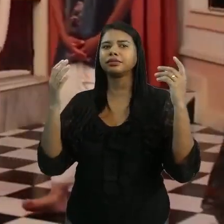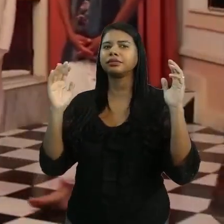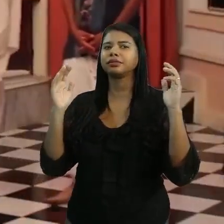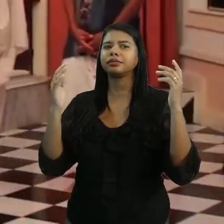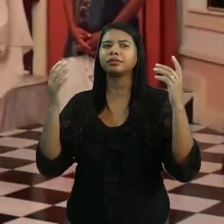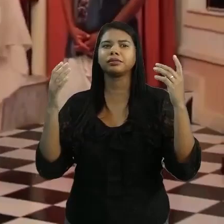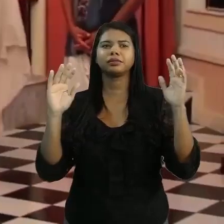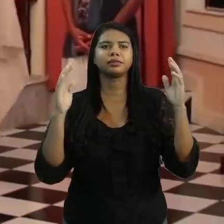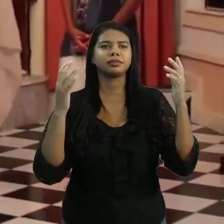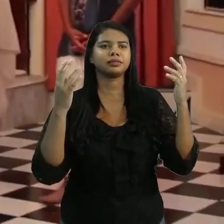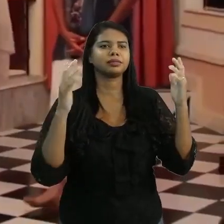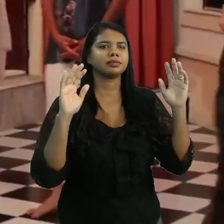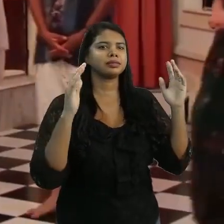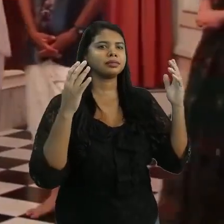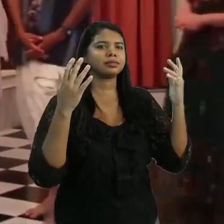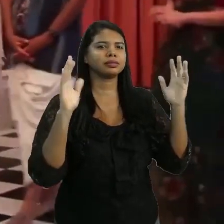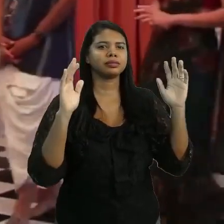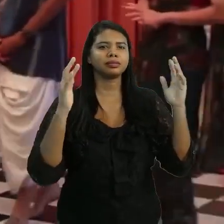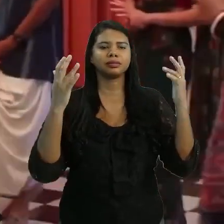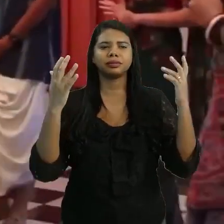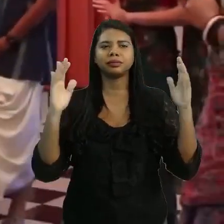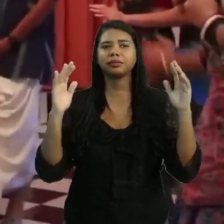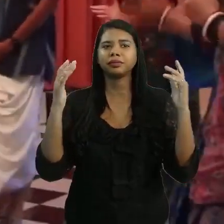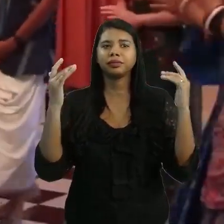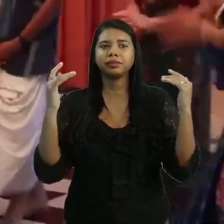ki Jai.